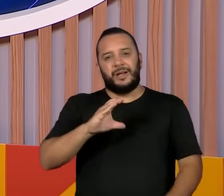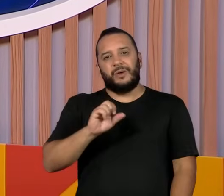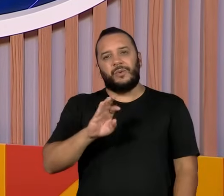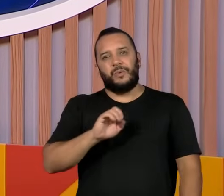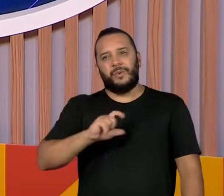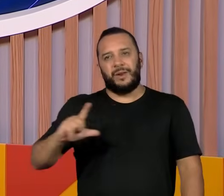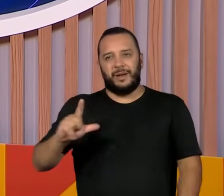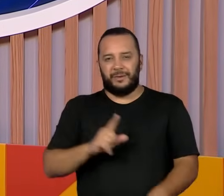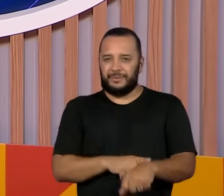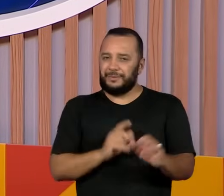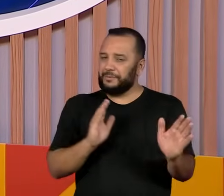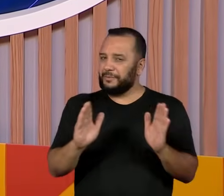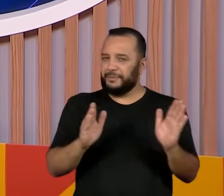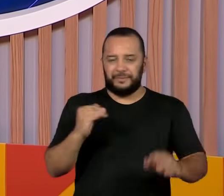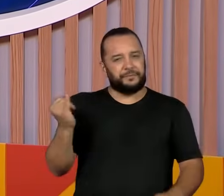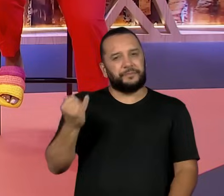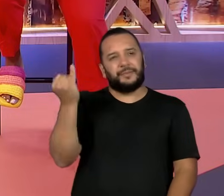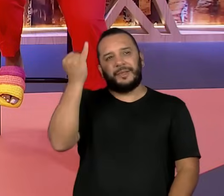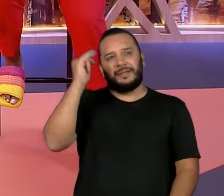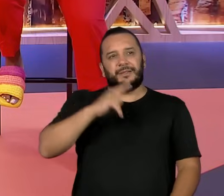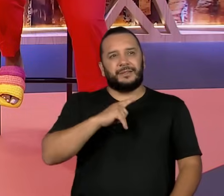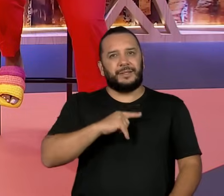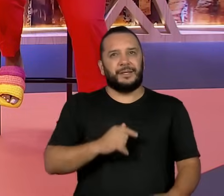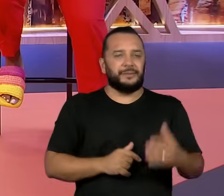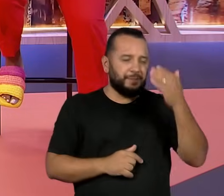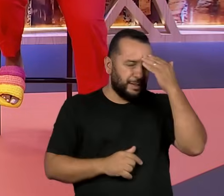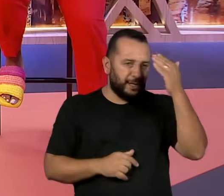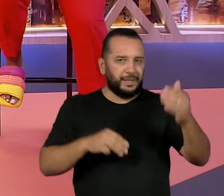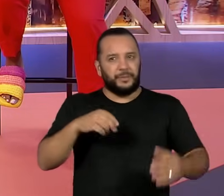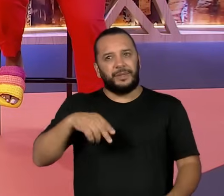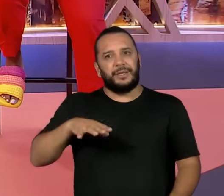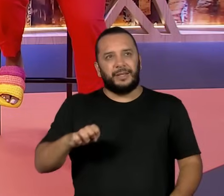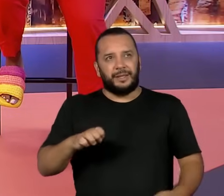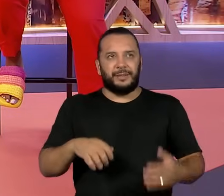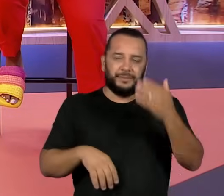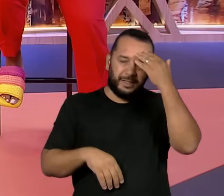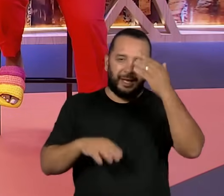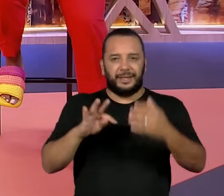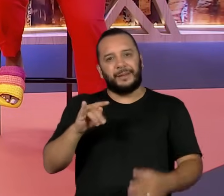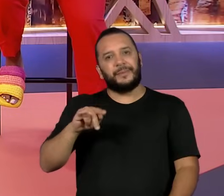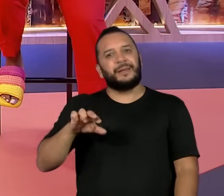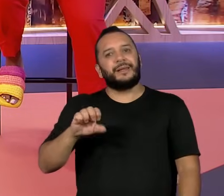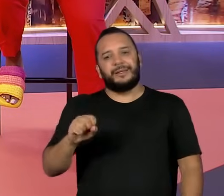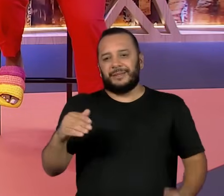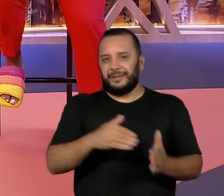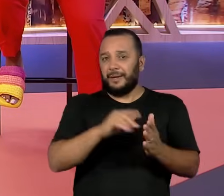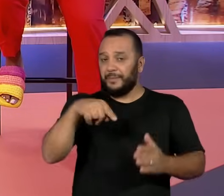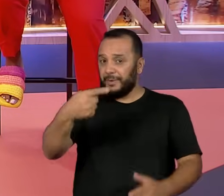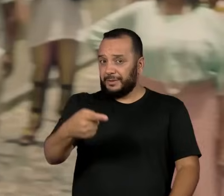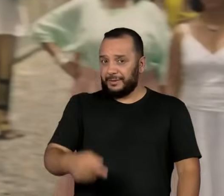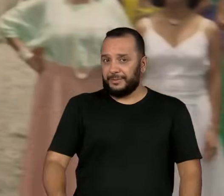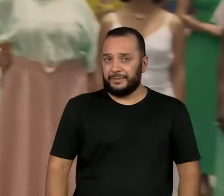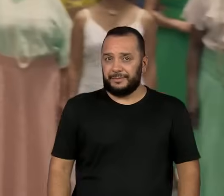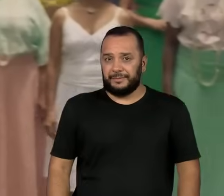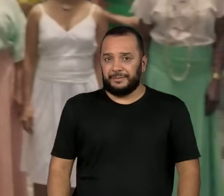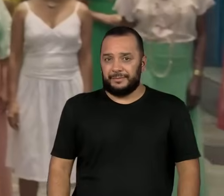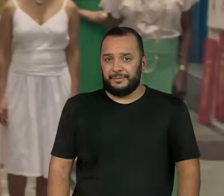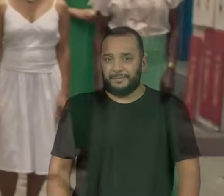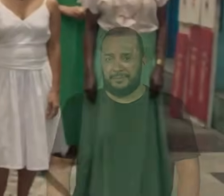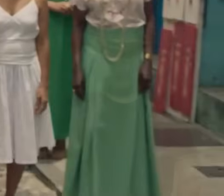esses momentos tão construtivos. Obrigada, Monique. Obrigada, Tamires. Até uma próxima.